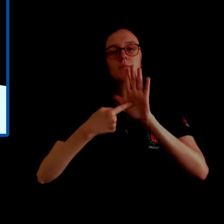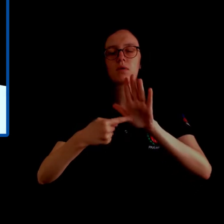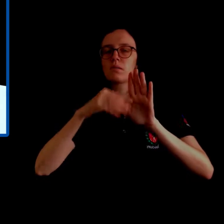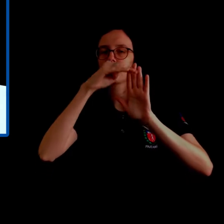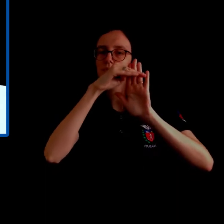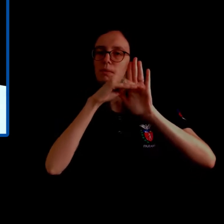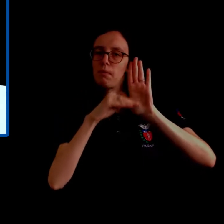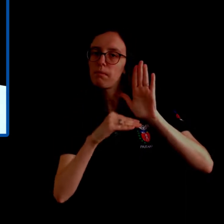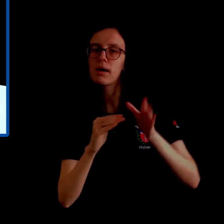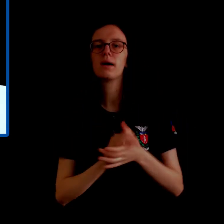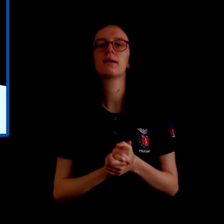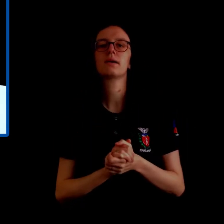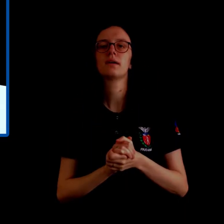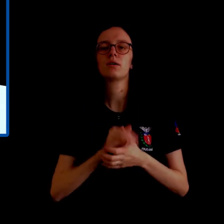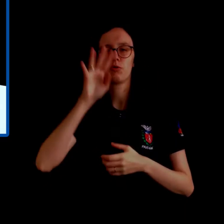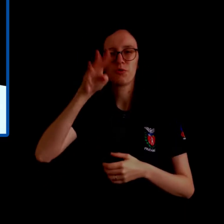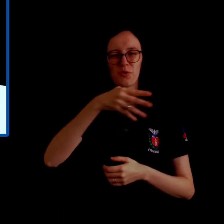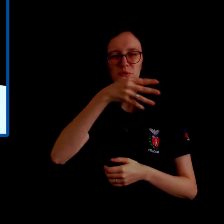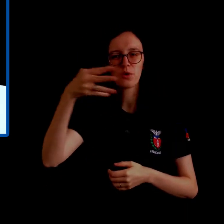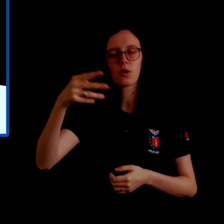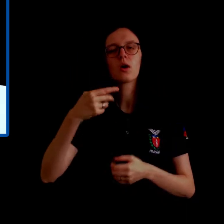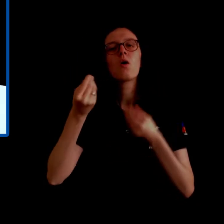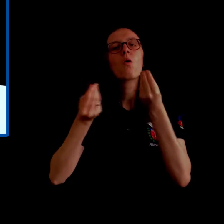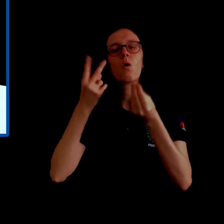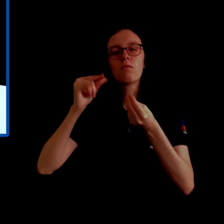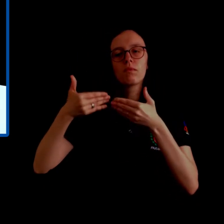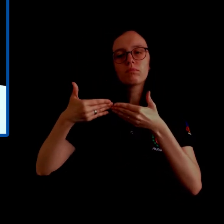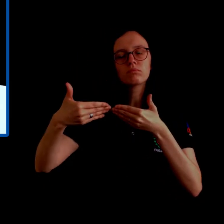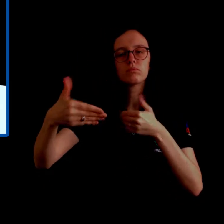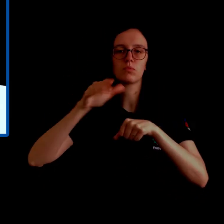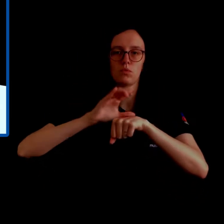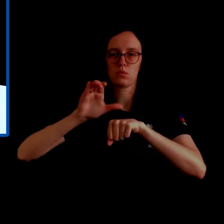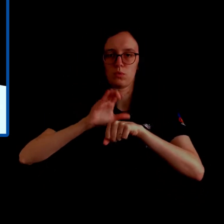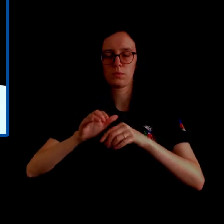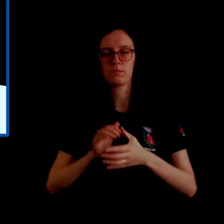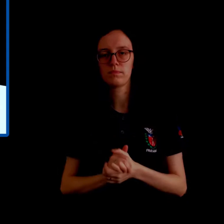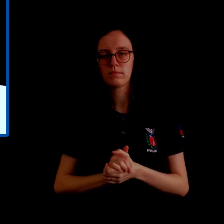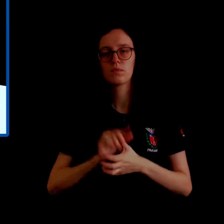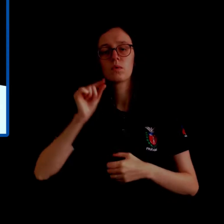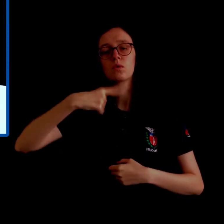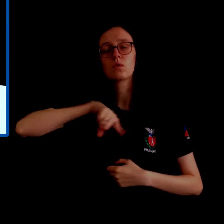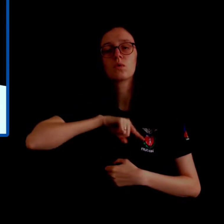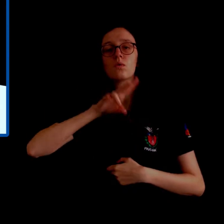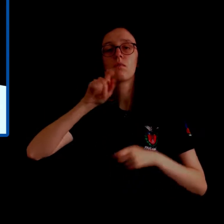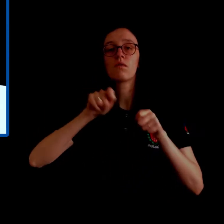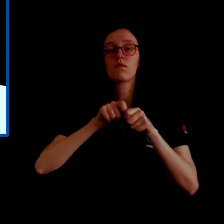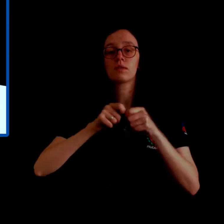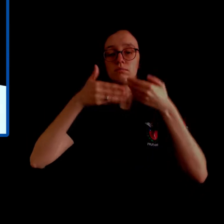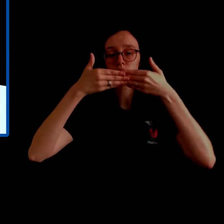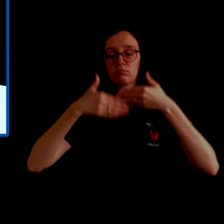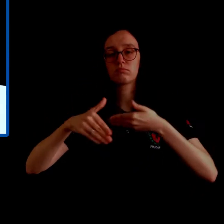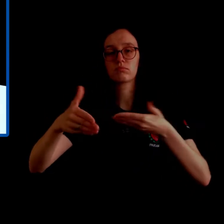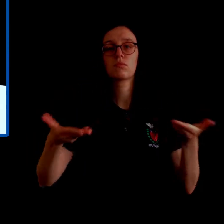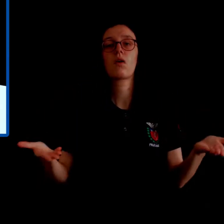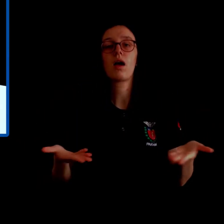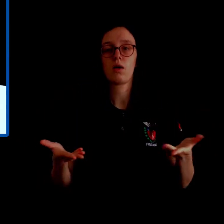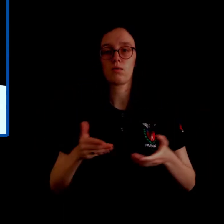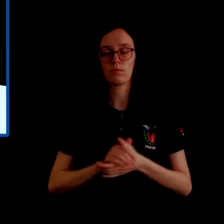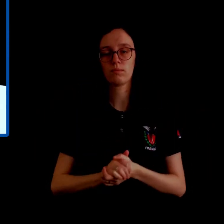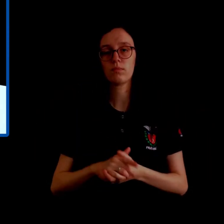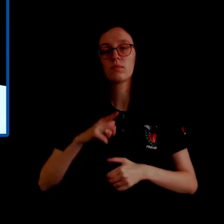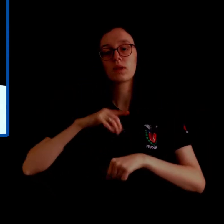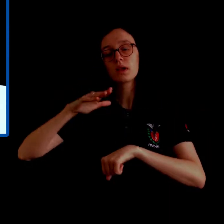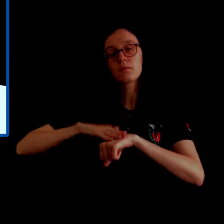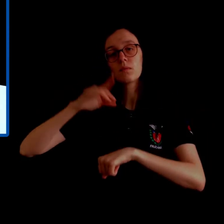cronograma, como que a gente vai proceder com as formações. O que a gente vai fazer a partir de agora? Então, a gente vai ter mais um momento